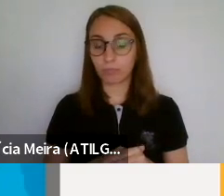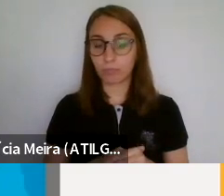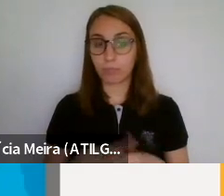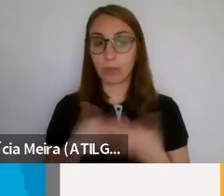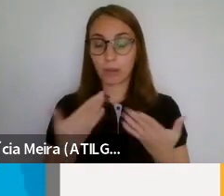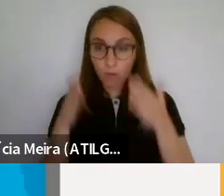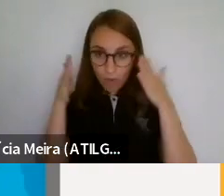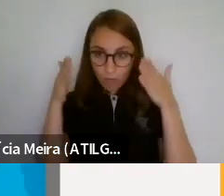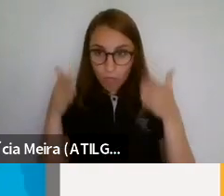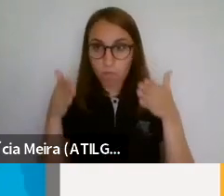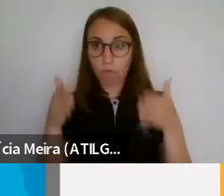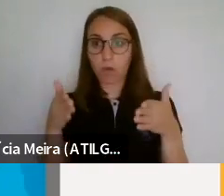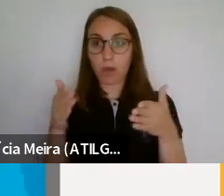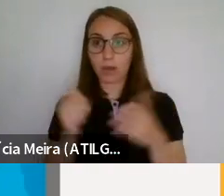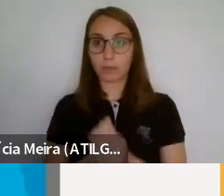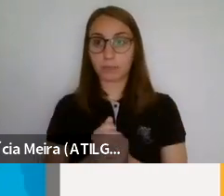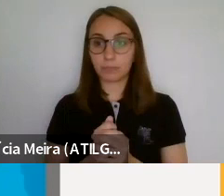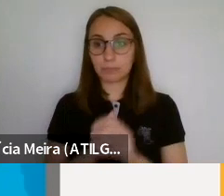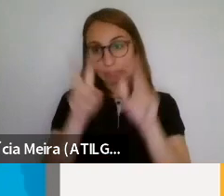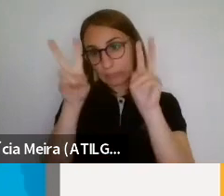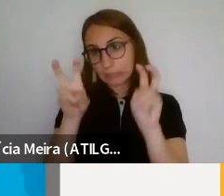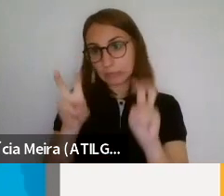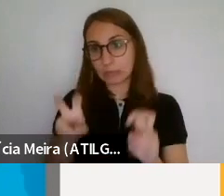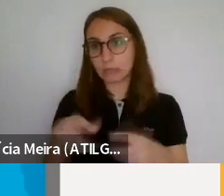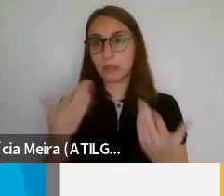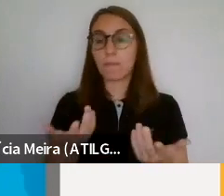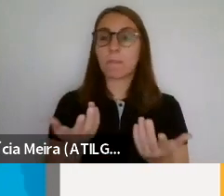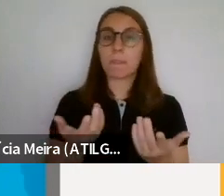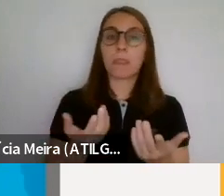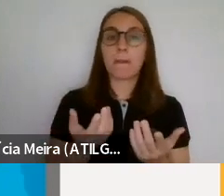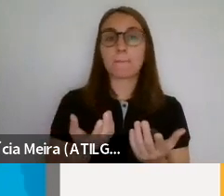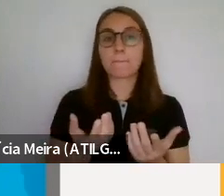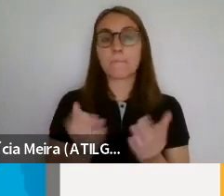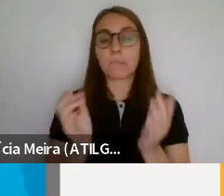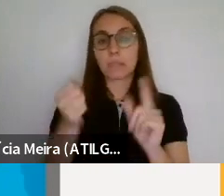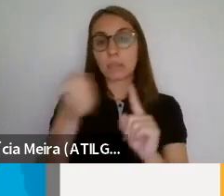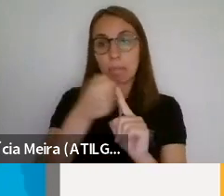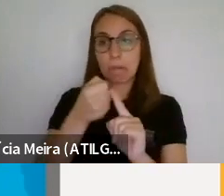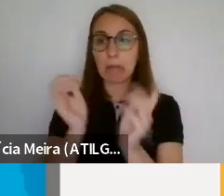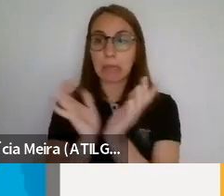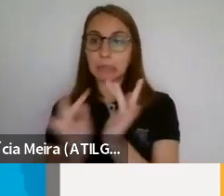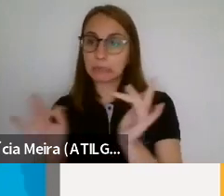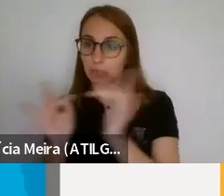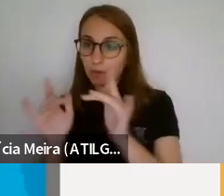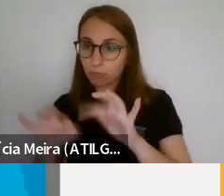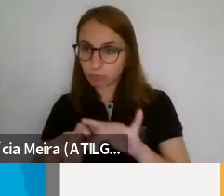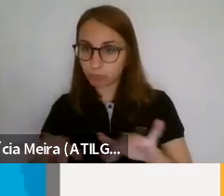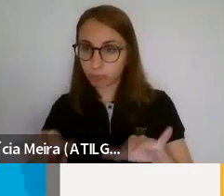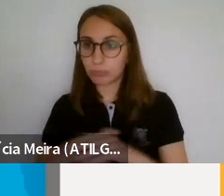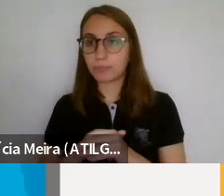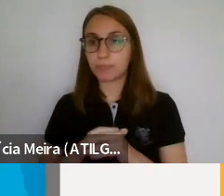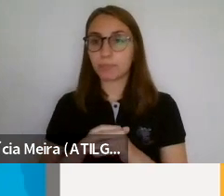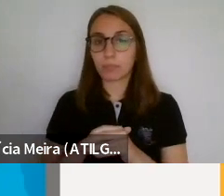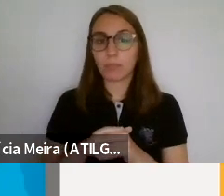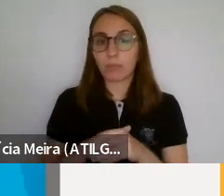Falando aqui um bocadinho sobre os conceitos, não é? O cyberbullying é uma problemática que se manifesta em idade escolar,